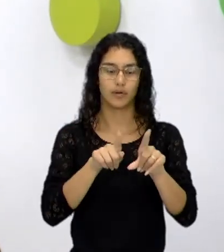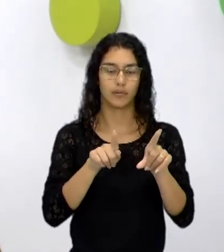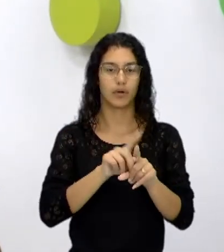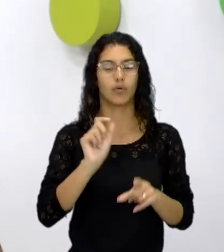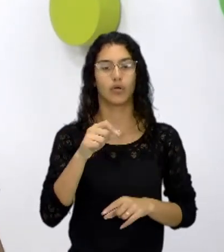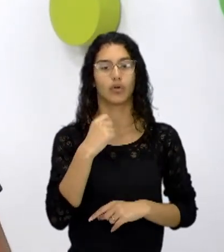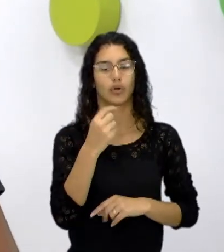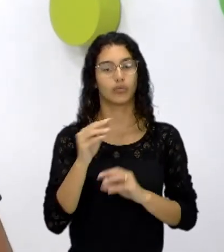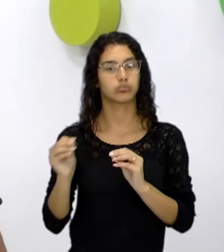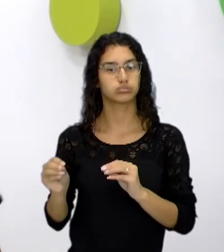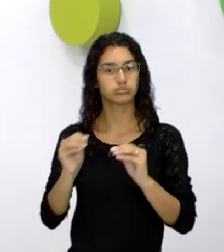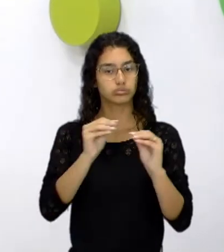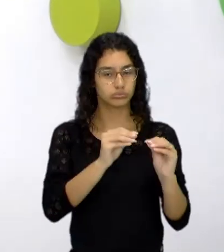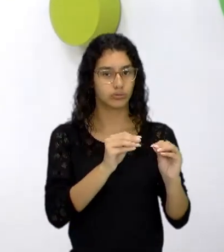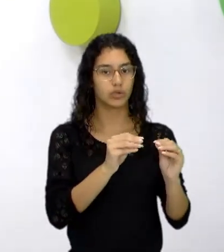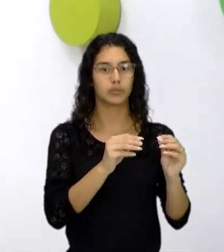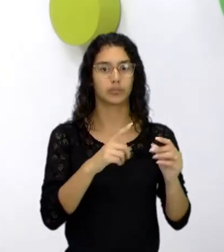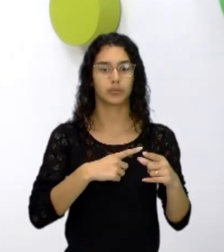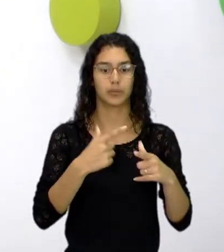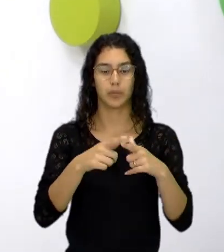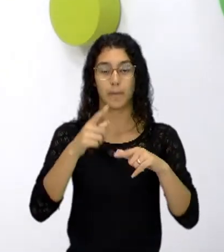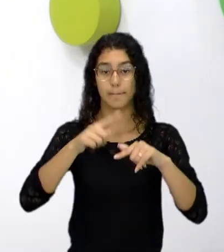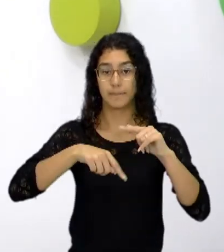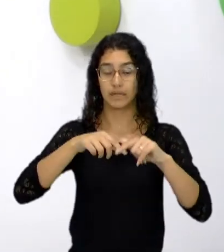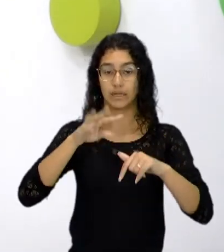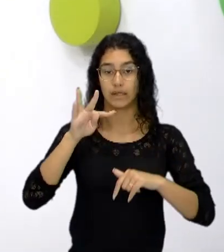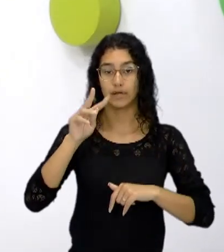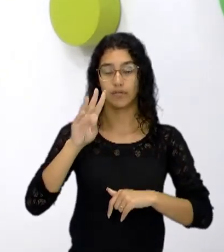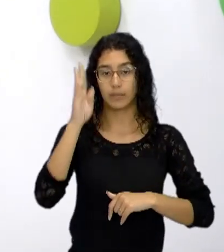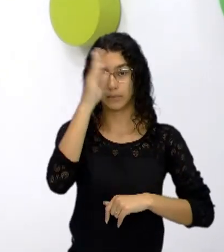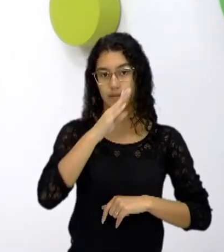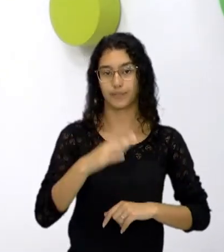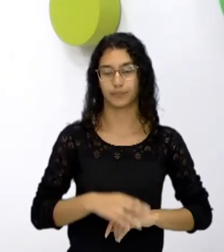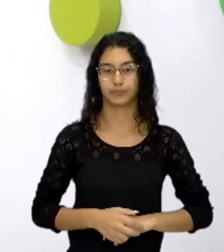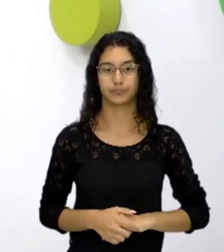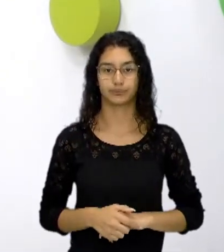que nós trouxemos nessa abordagem numa matéria da TV Brasil. Vamos lá.